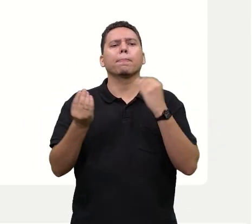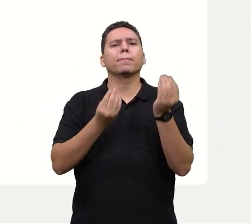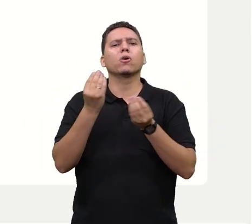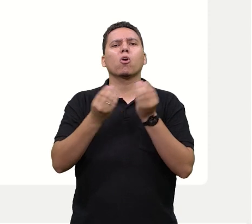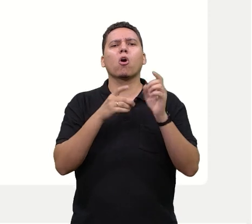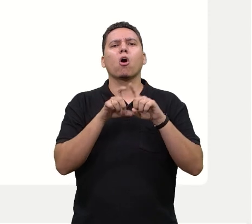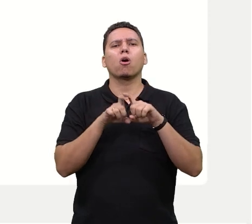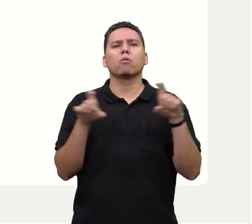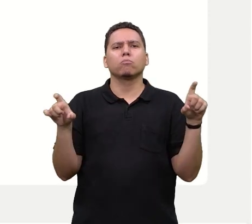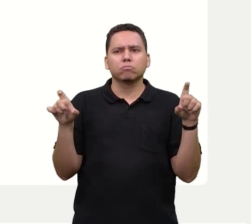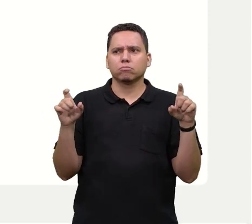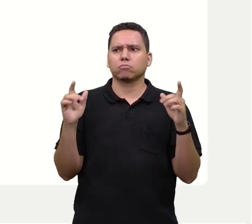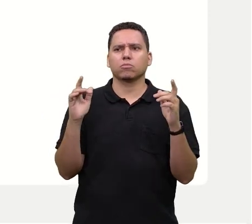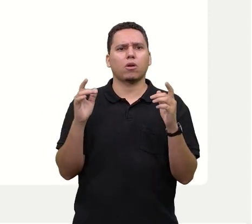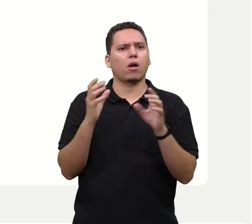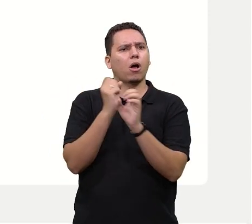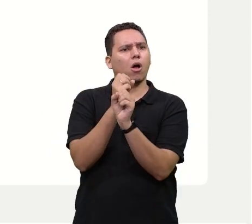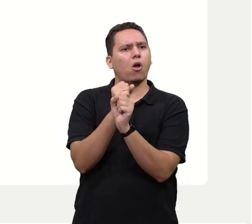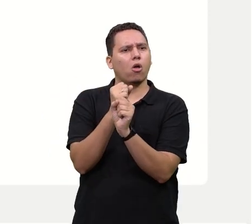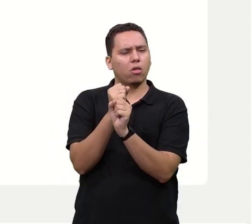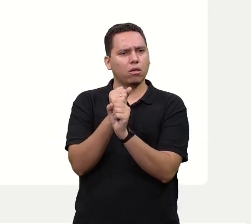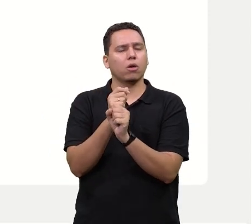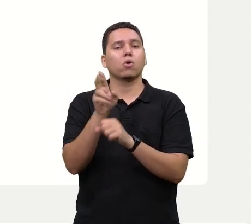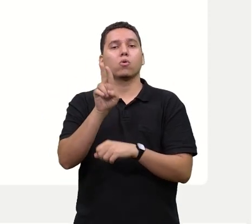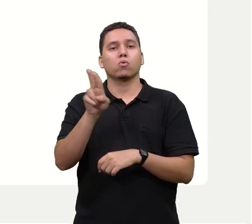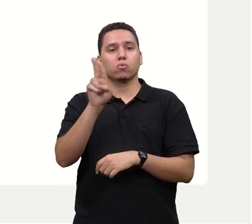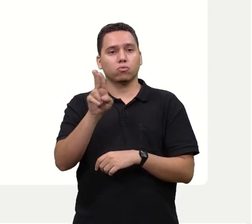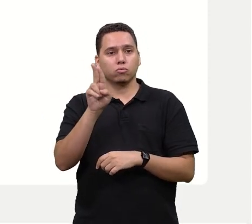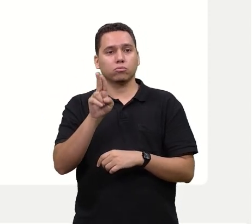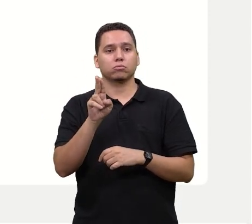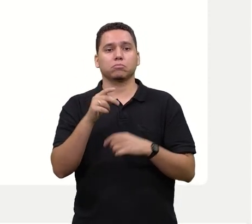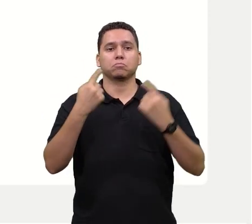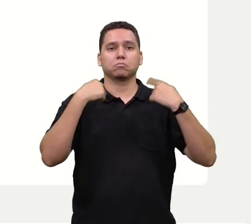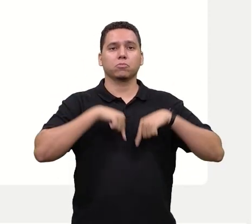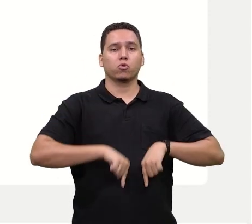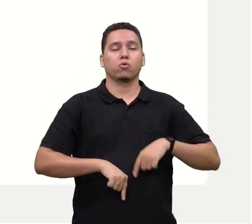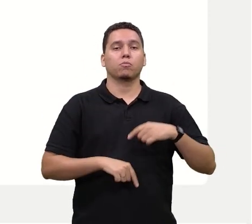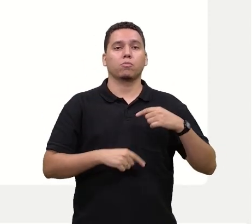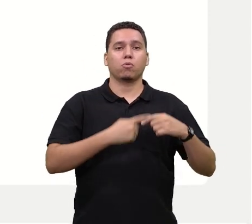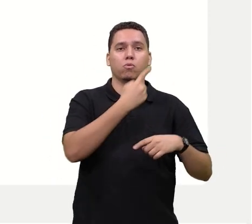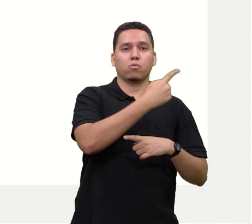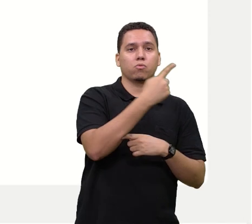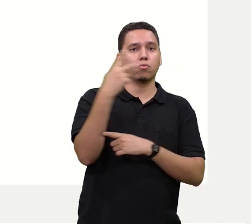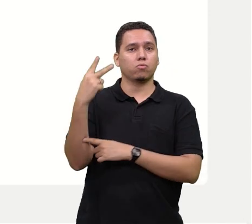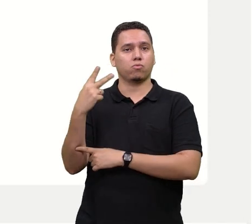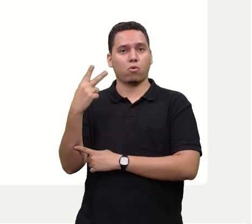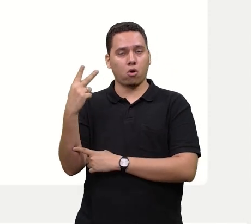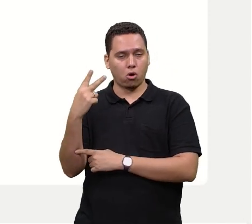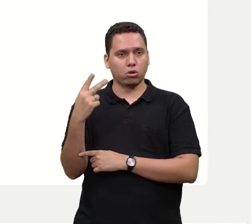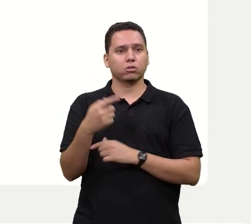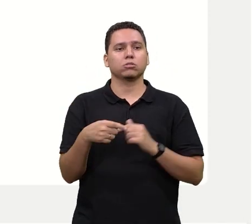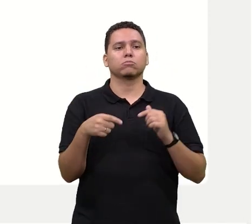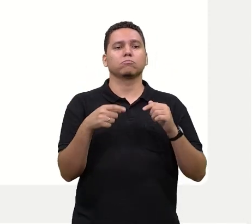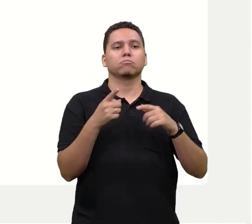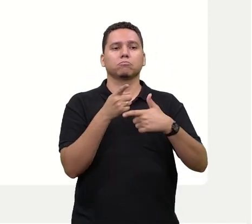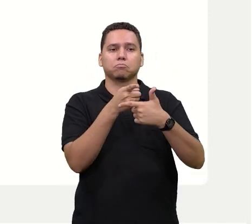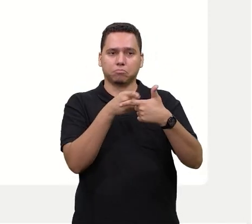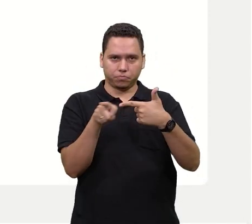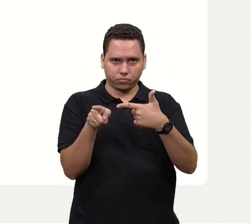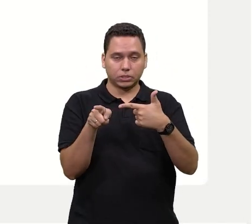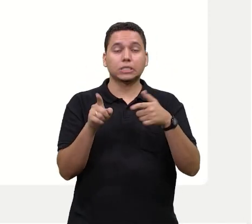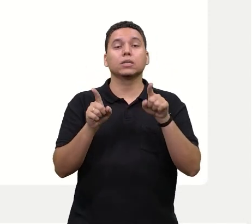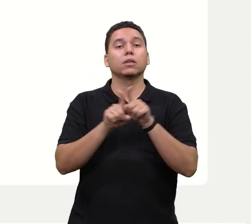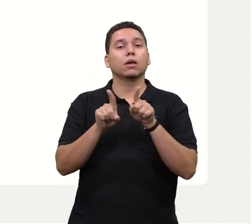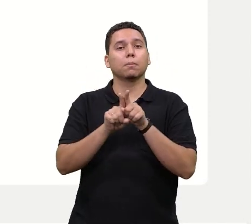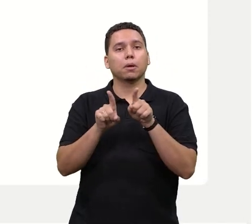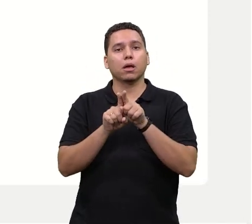contato? Média aritmética das cargas. Corpo 1 e corpo 2, Q1 mais Q2 dividido por 2. Se forem N corpos, soma as